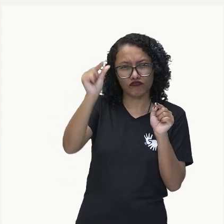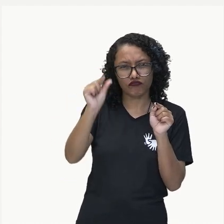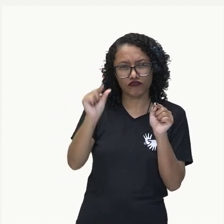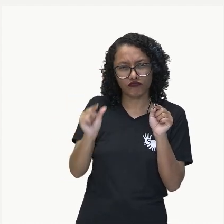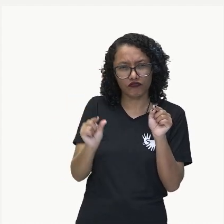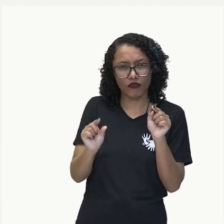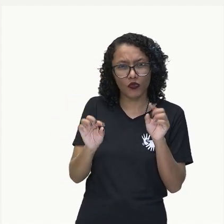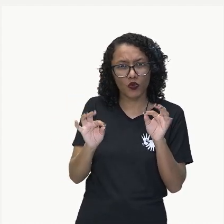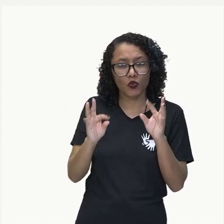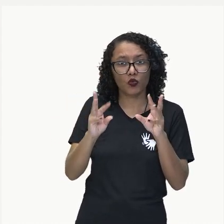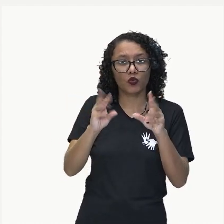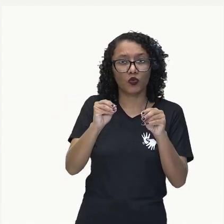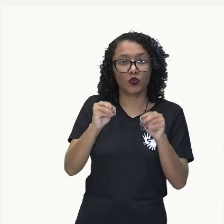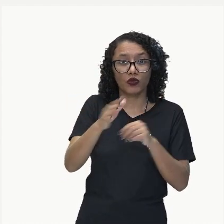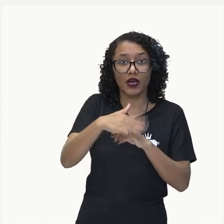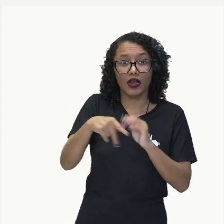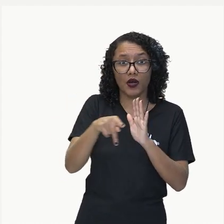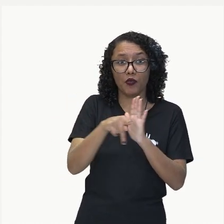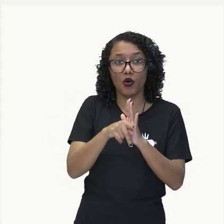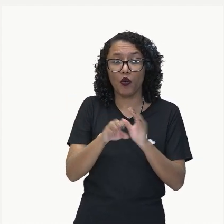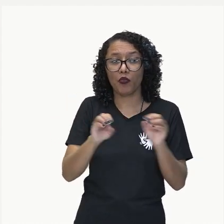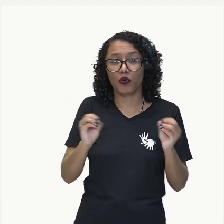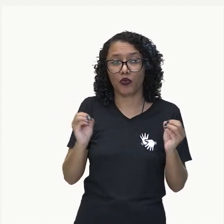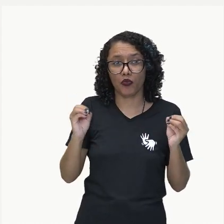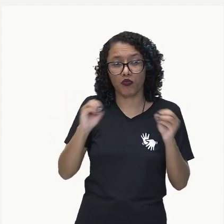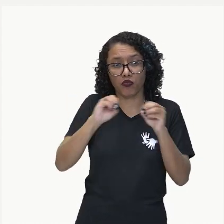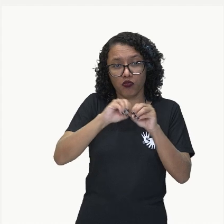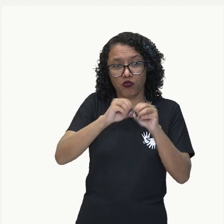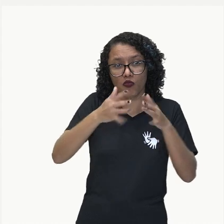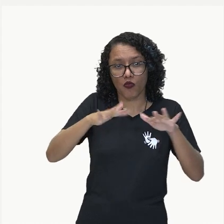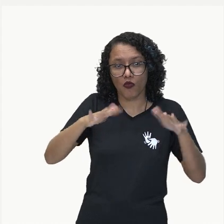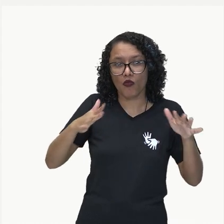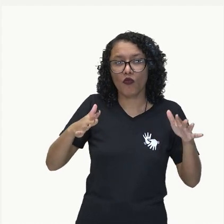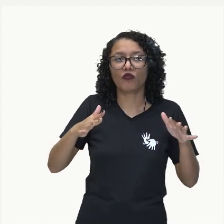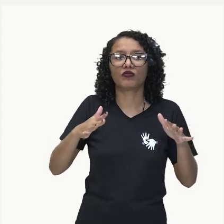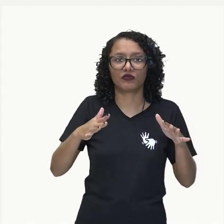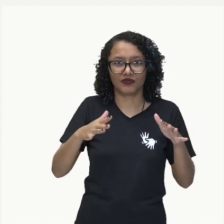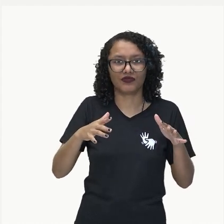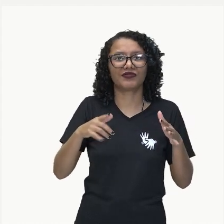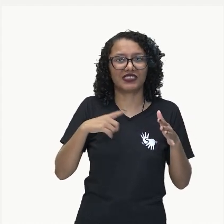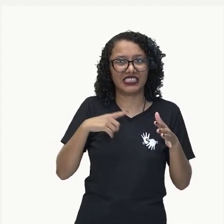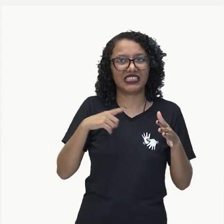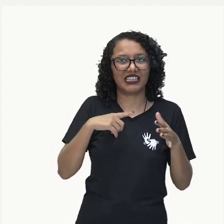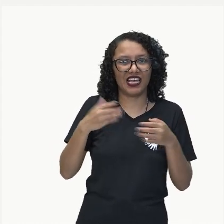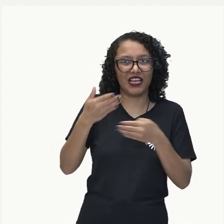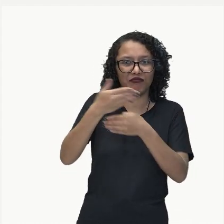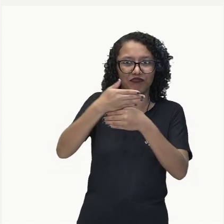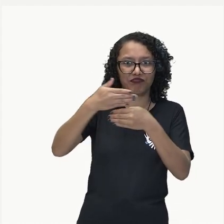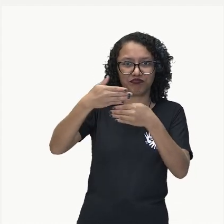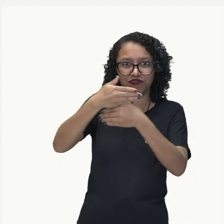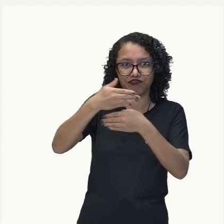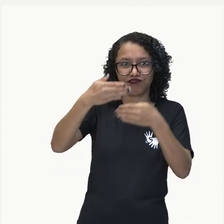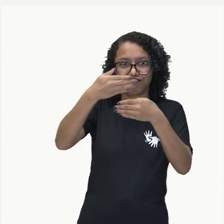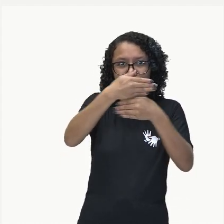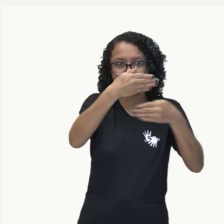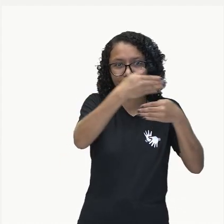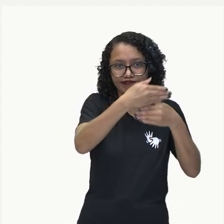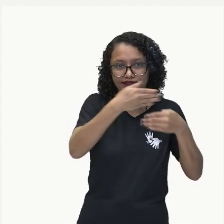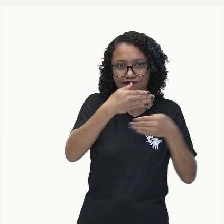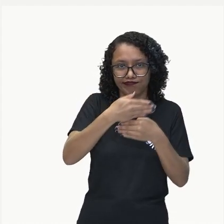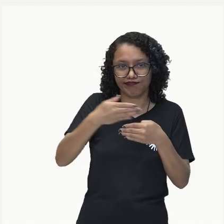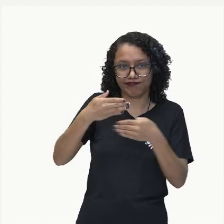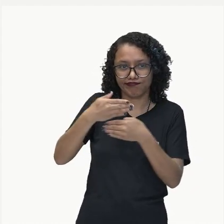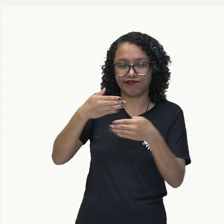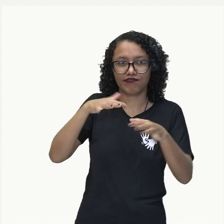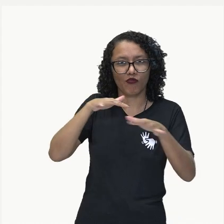do Oceano Pacífico, que são regiões que ocorrem muito as placas tectônicas, essas movimentações das placas tectônicas,